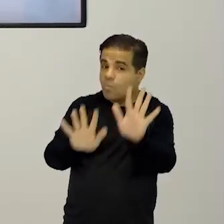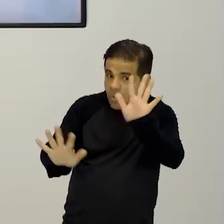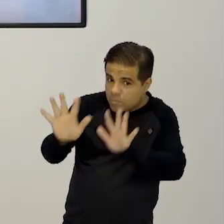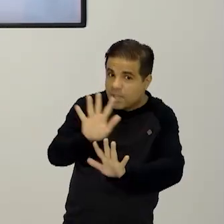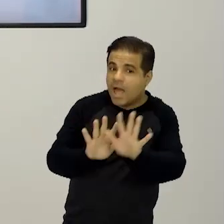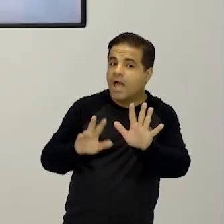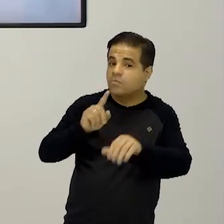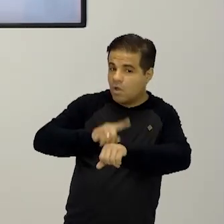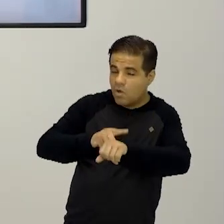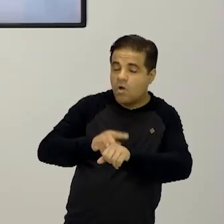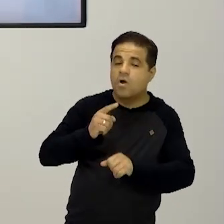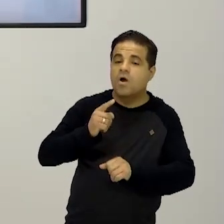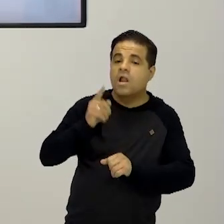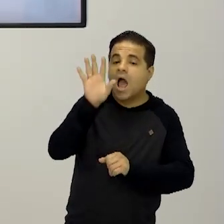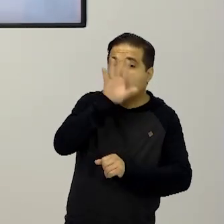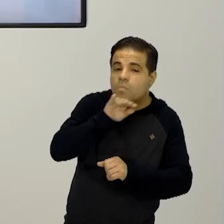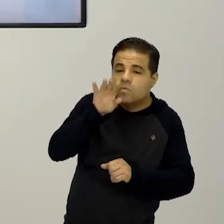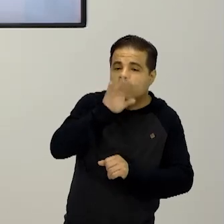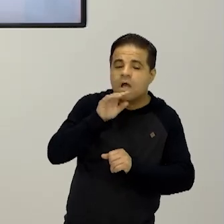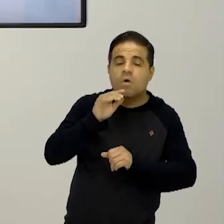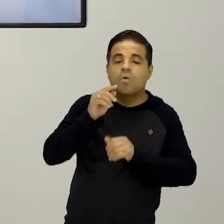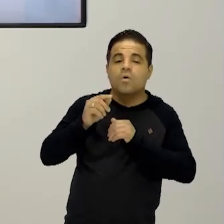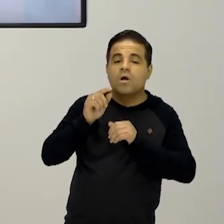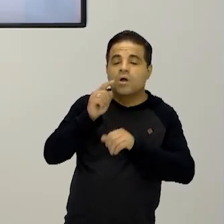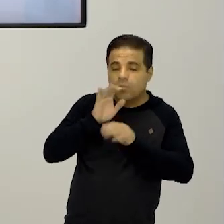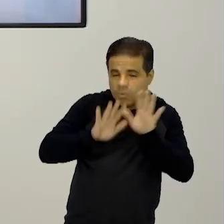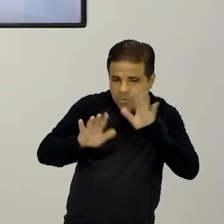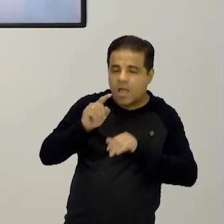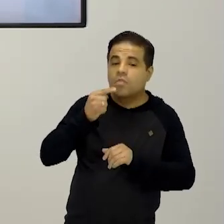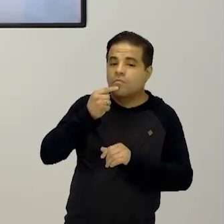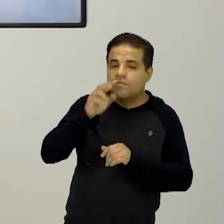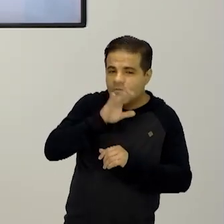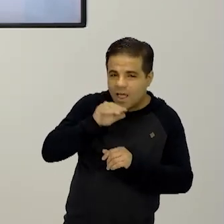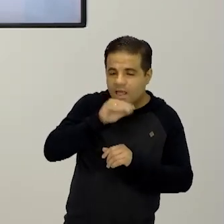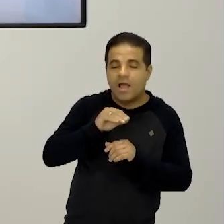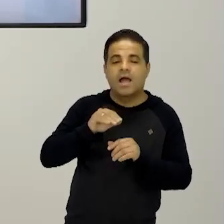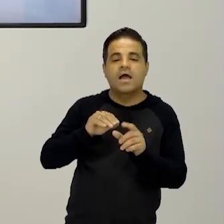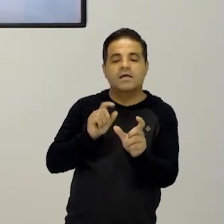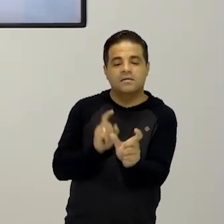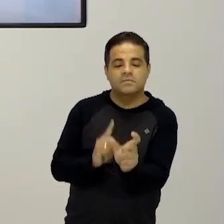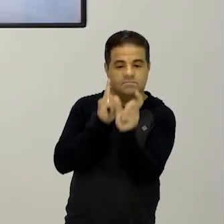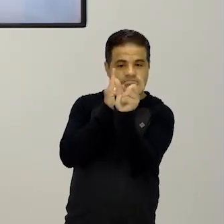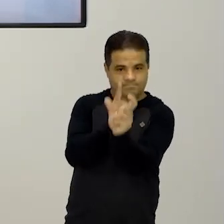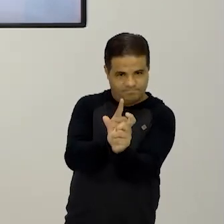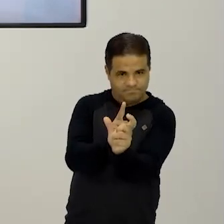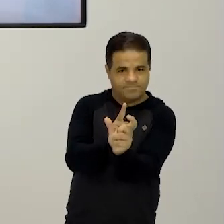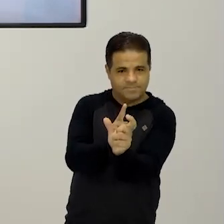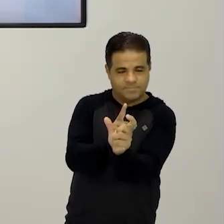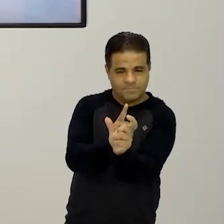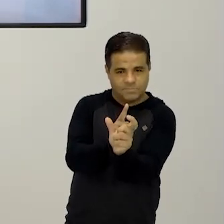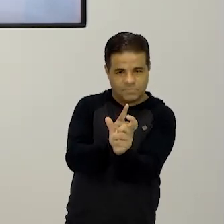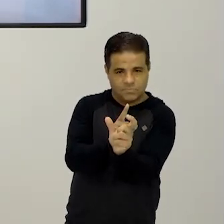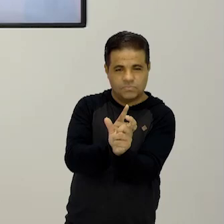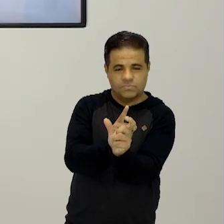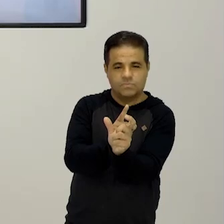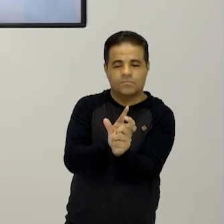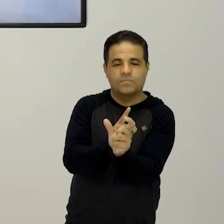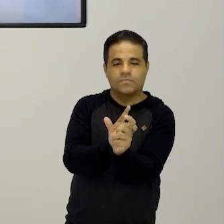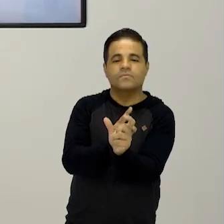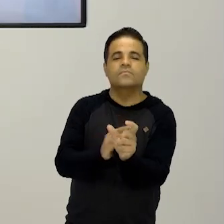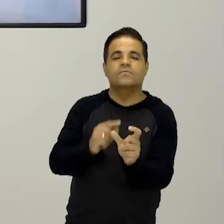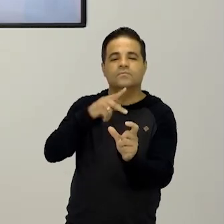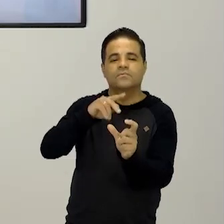na hora de pronunciá-la para poder fazer essa articulação legal, tá? Então, no singular, difference, 2 sílabas. No